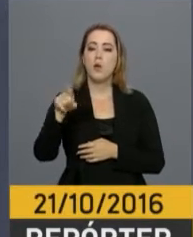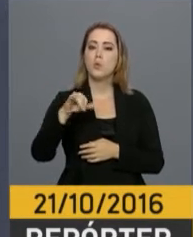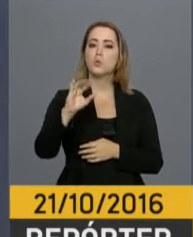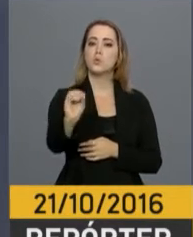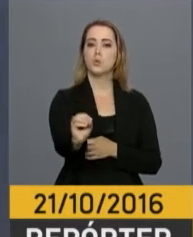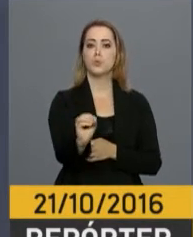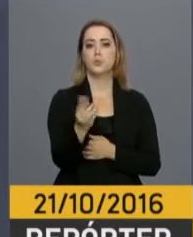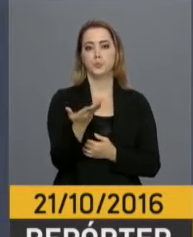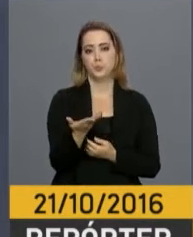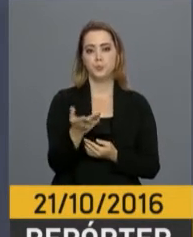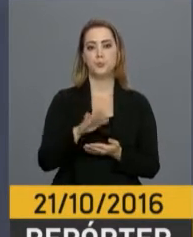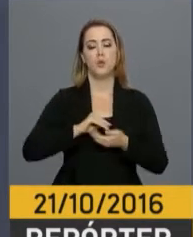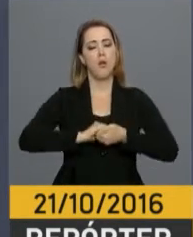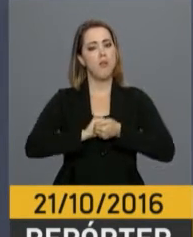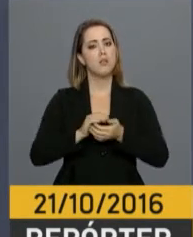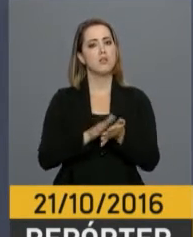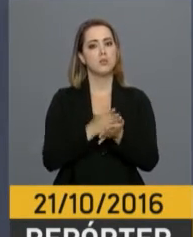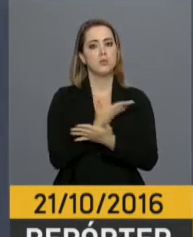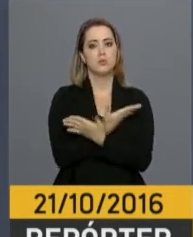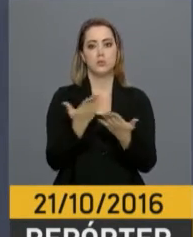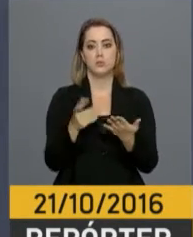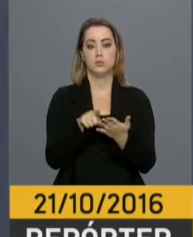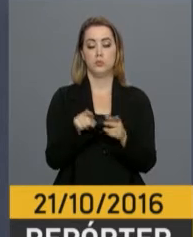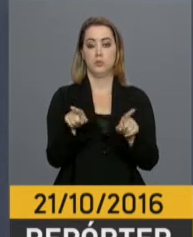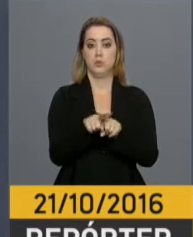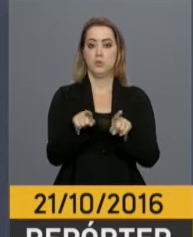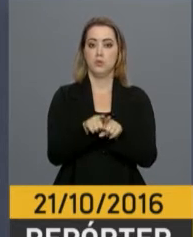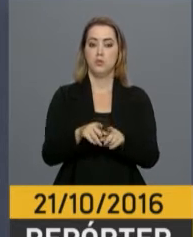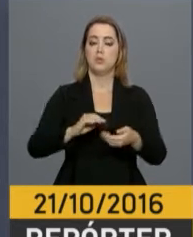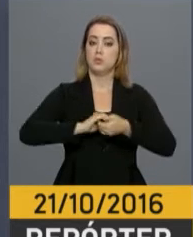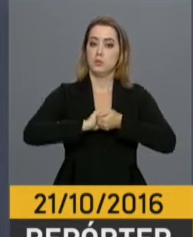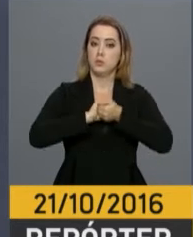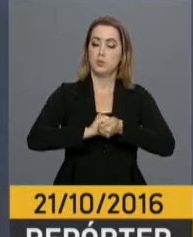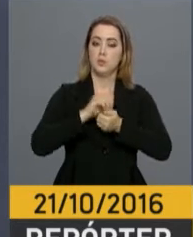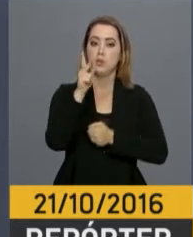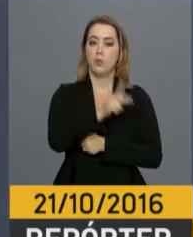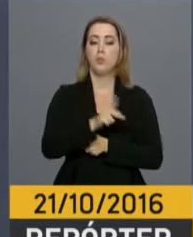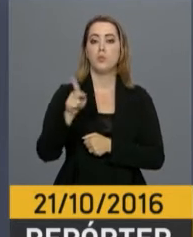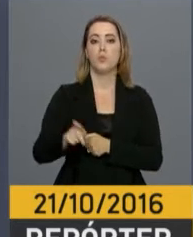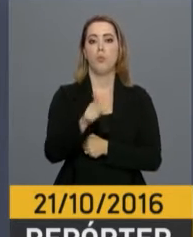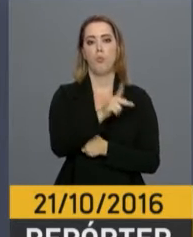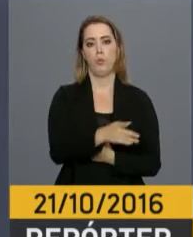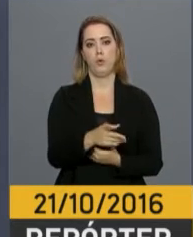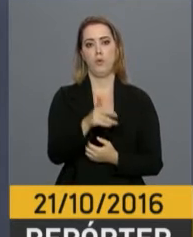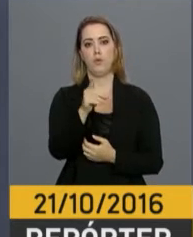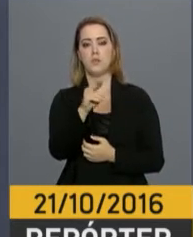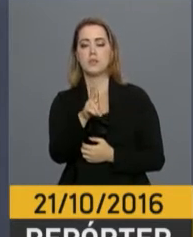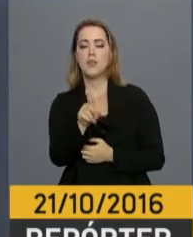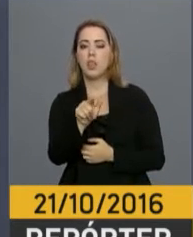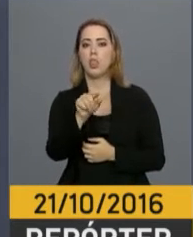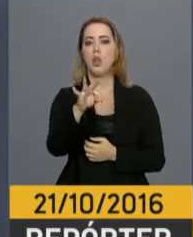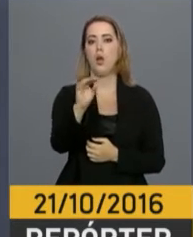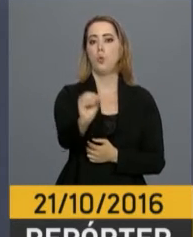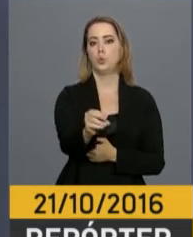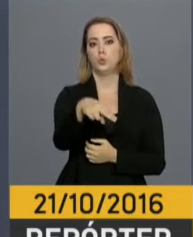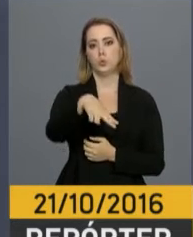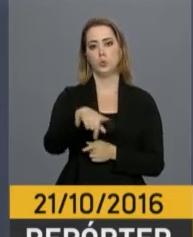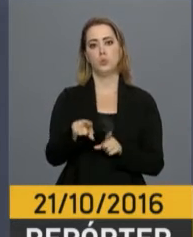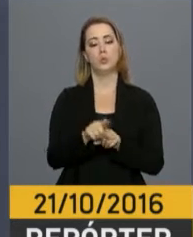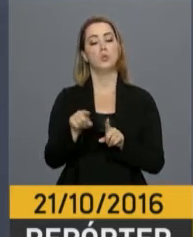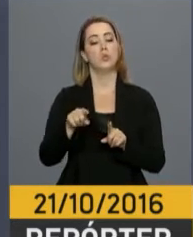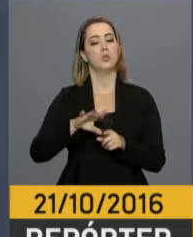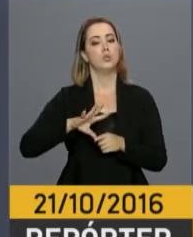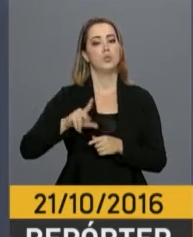a todos. Também cumprimentar o professor Dalton, Dario Serei Guerreiro, professor da Universidade